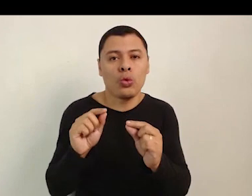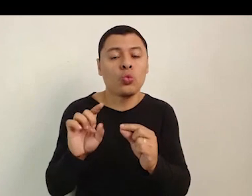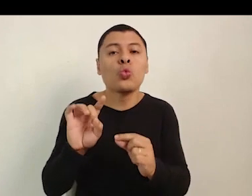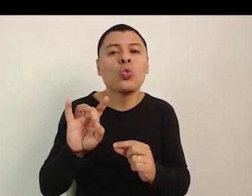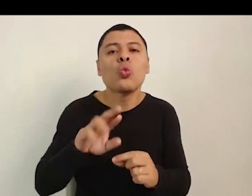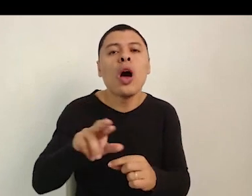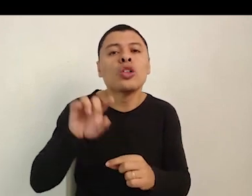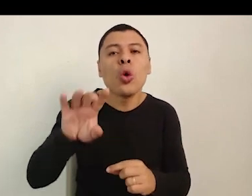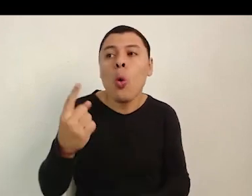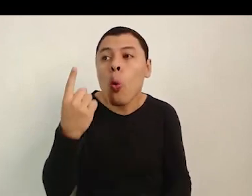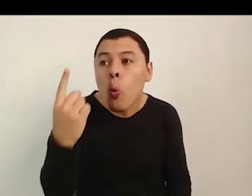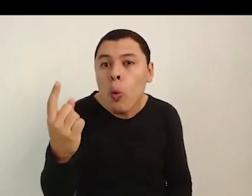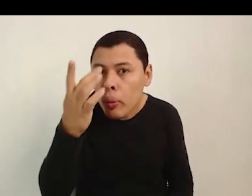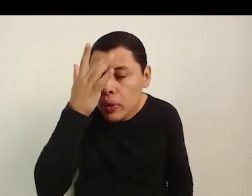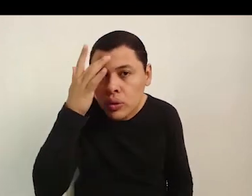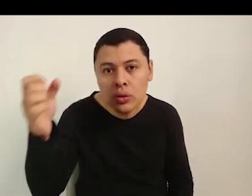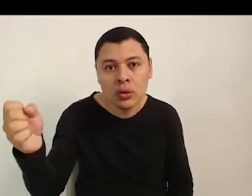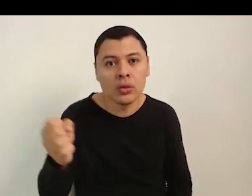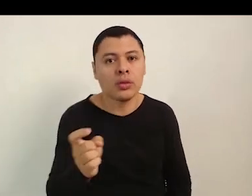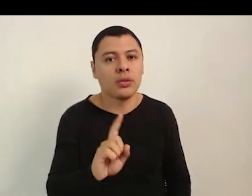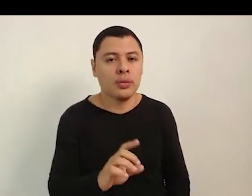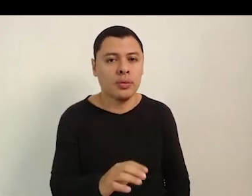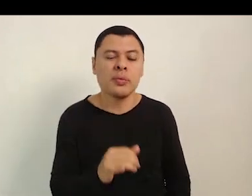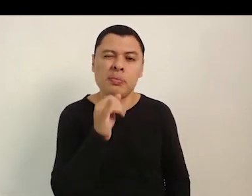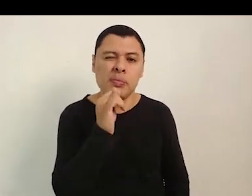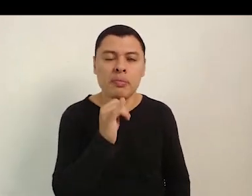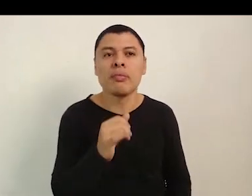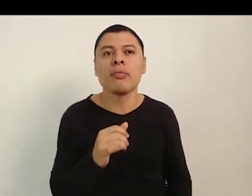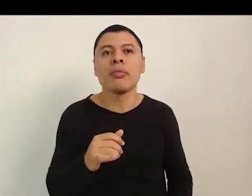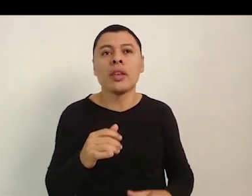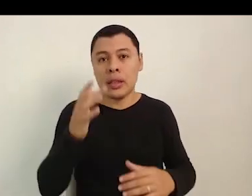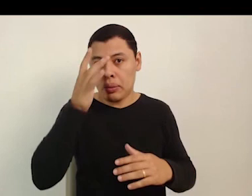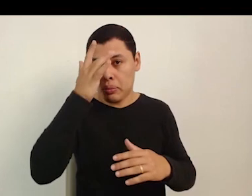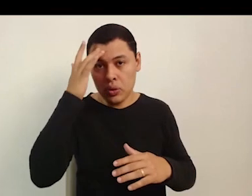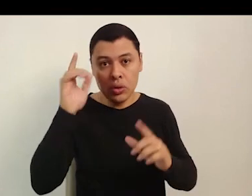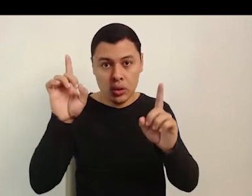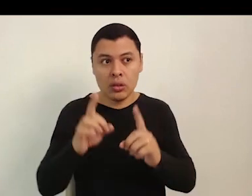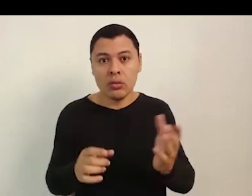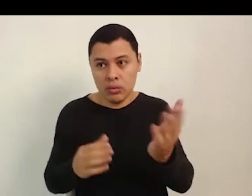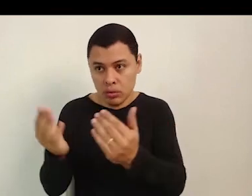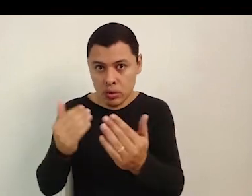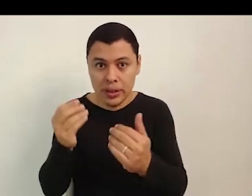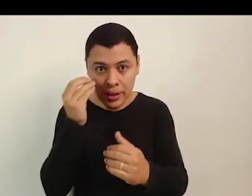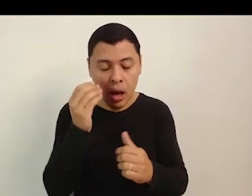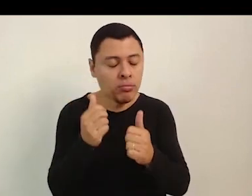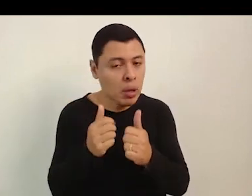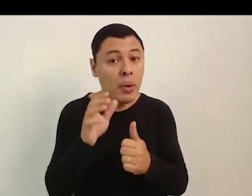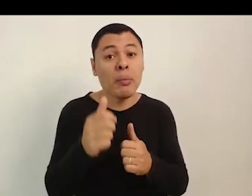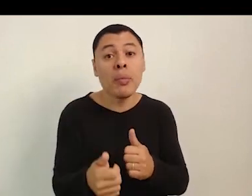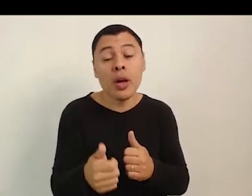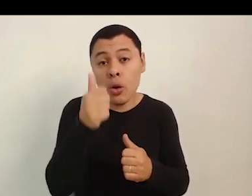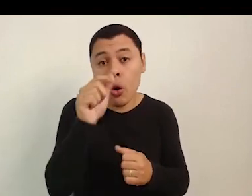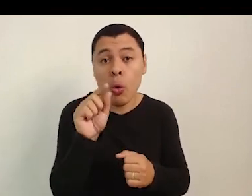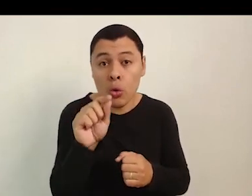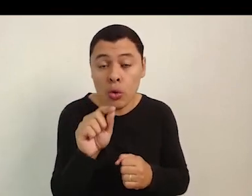a acessibilidade para uma pessoa. Então, vamos envolver pessoas com deficiência para testar? Vamos. Mas sempre tenha como